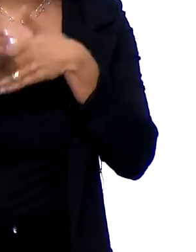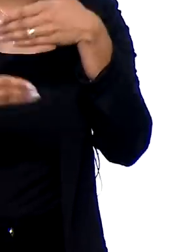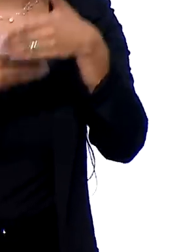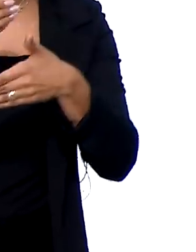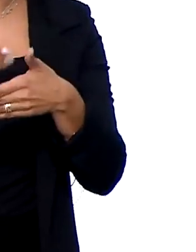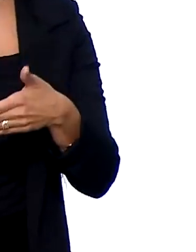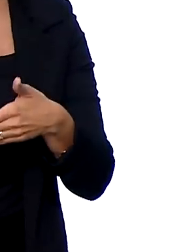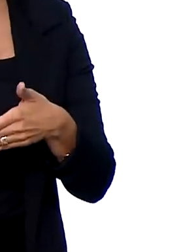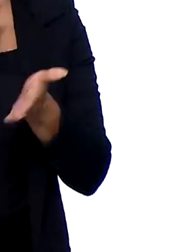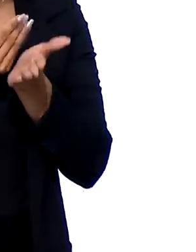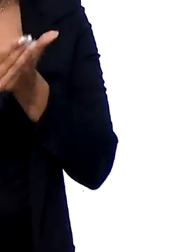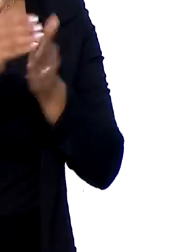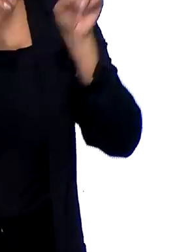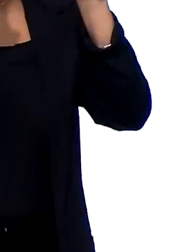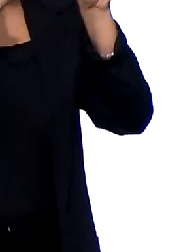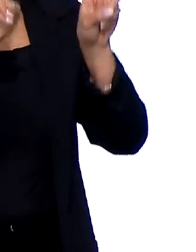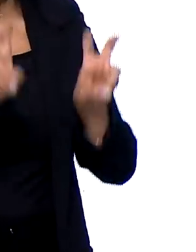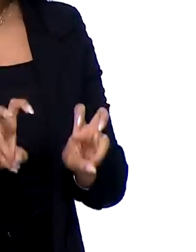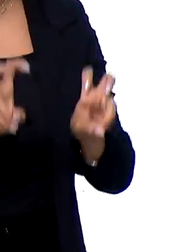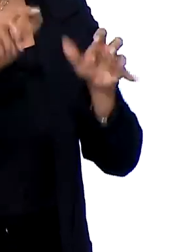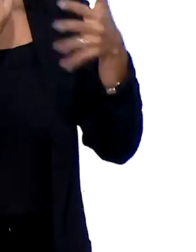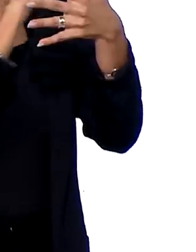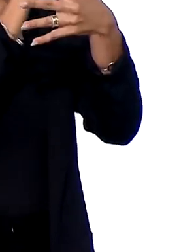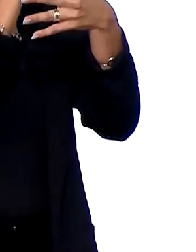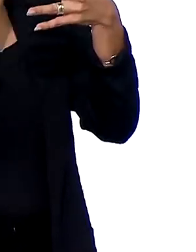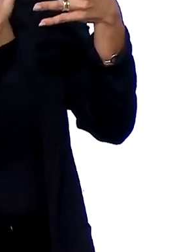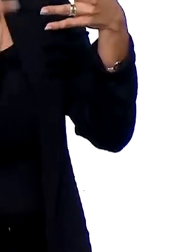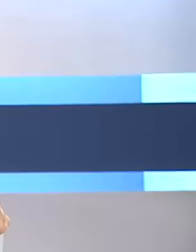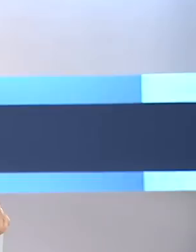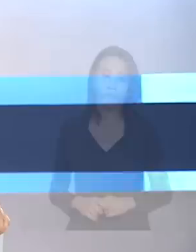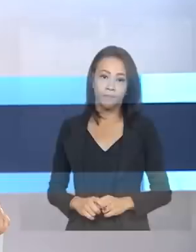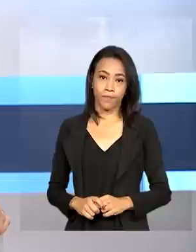num trabalho conjunto Unidos todos